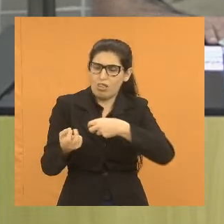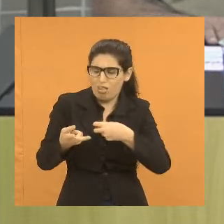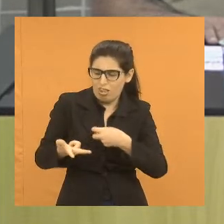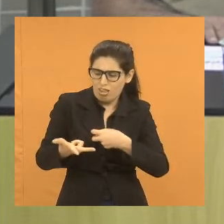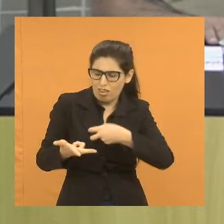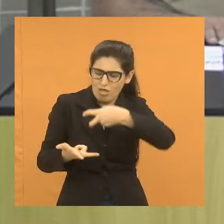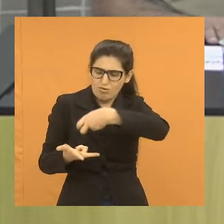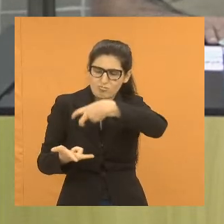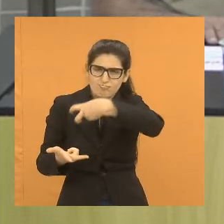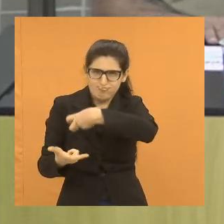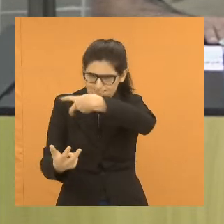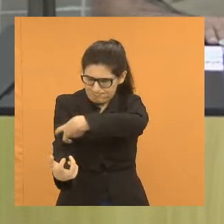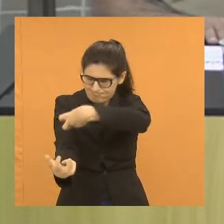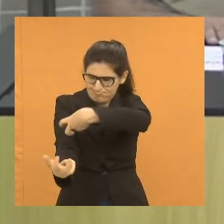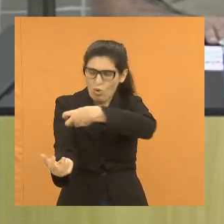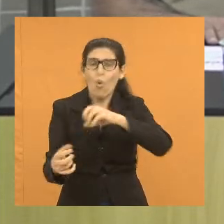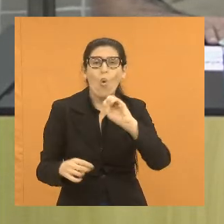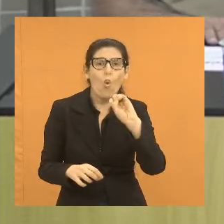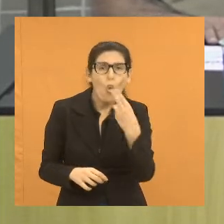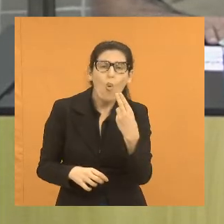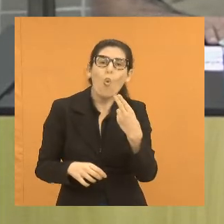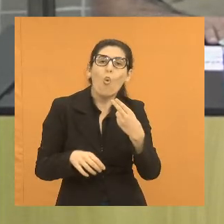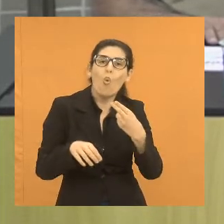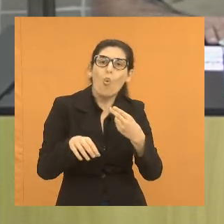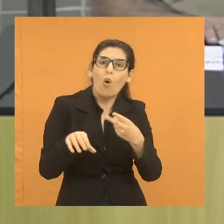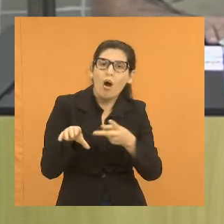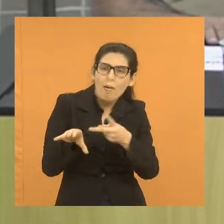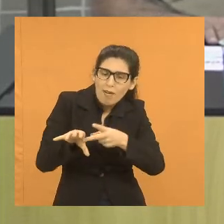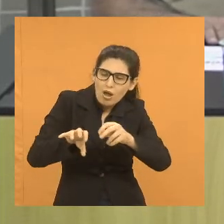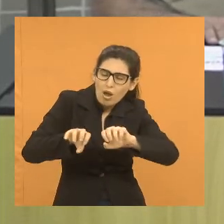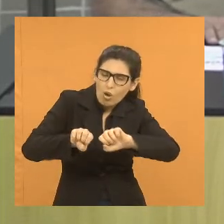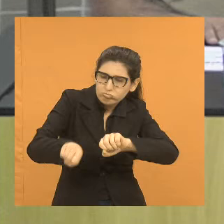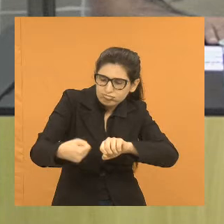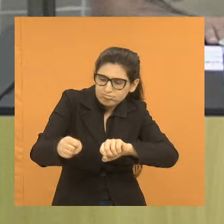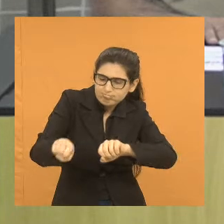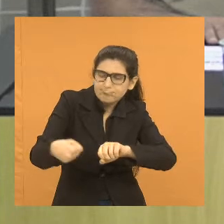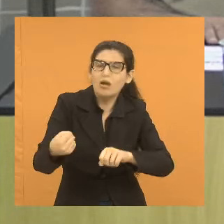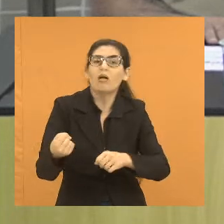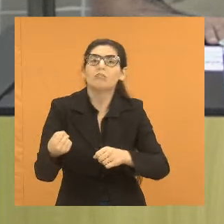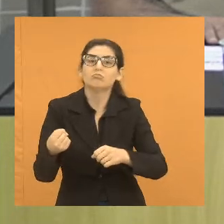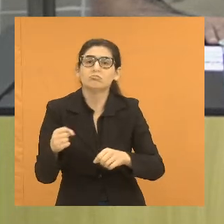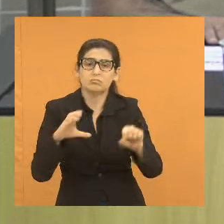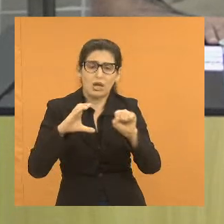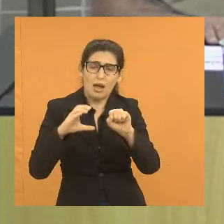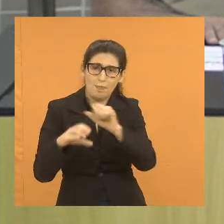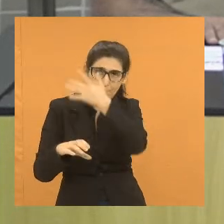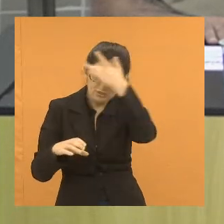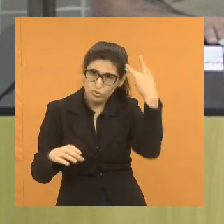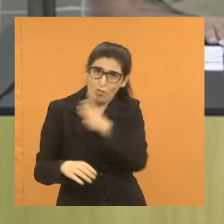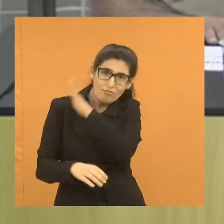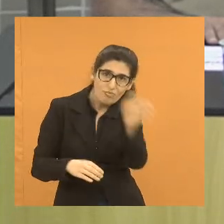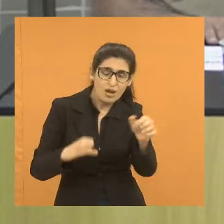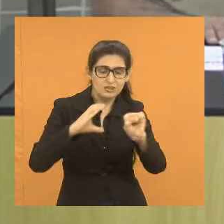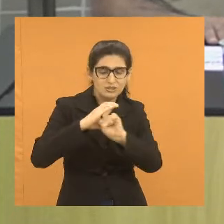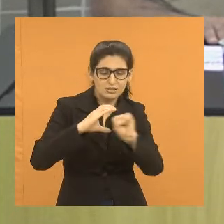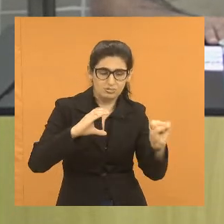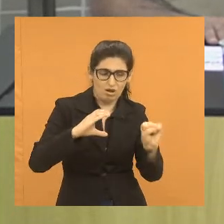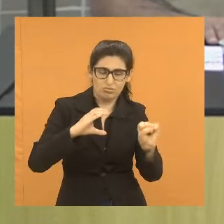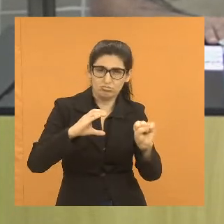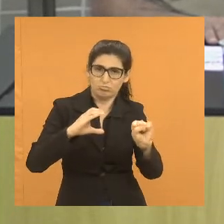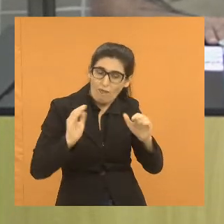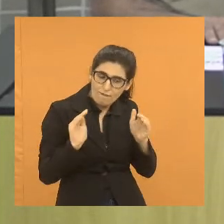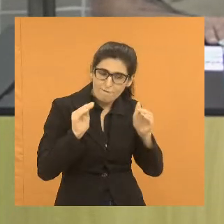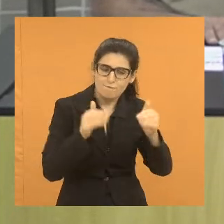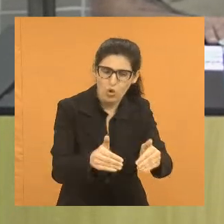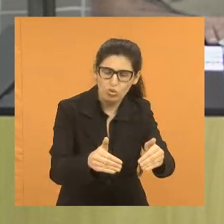os casos ortopédicos, eles são encaminhados para a Santa Casa, que daí seria um serviço